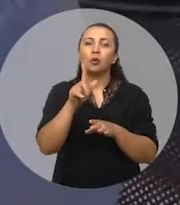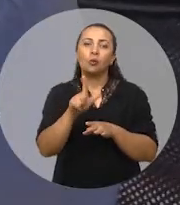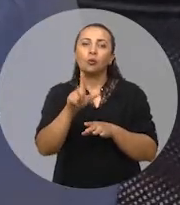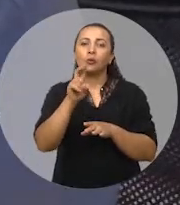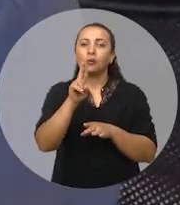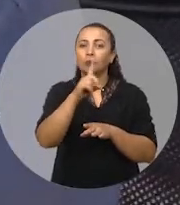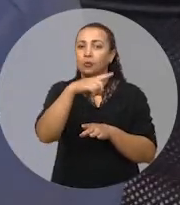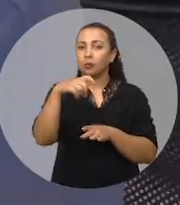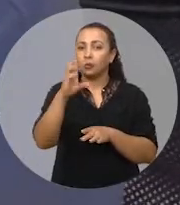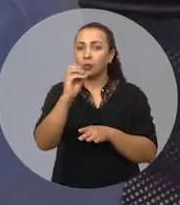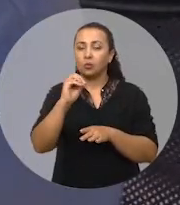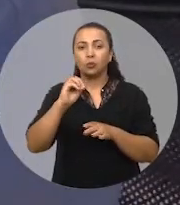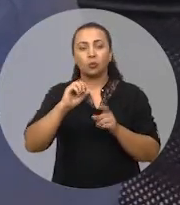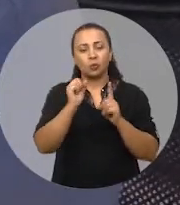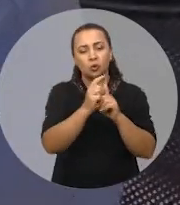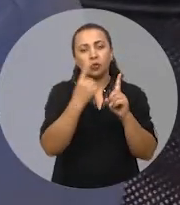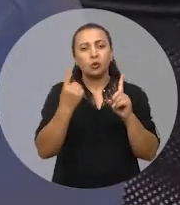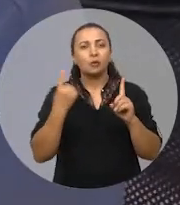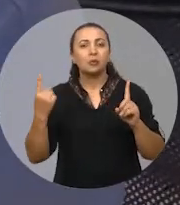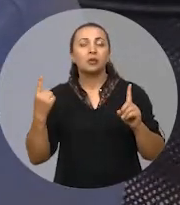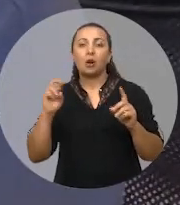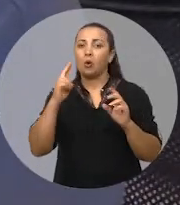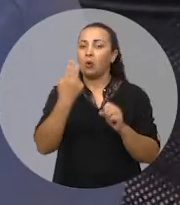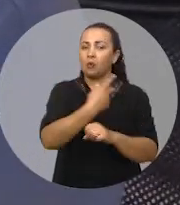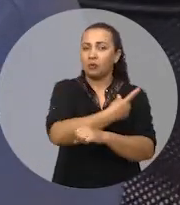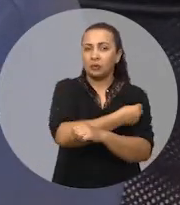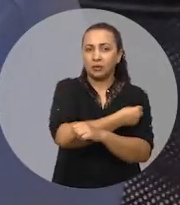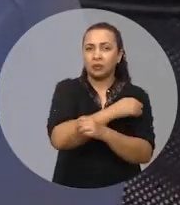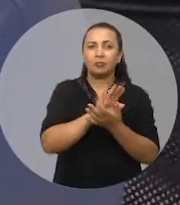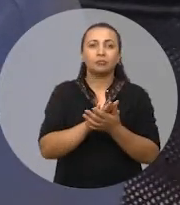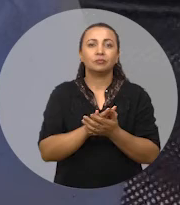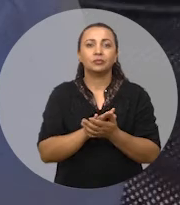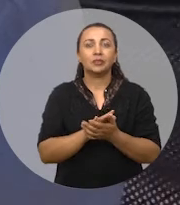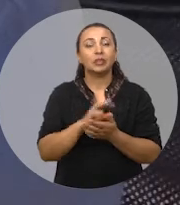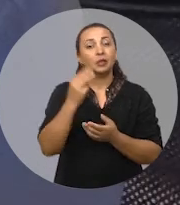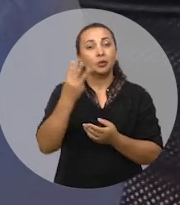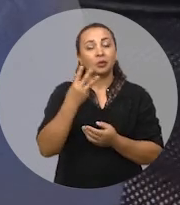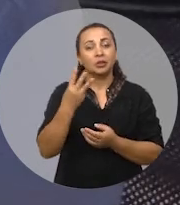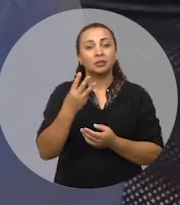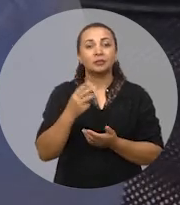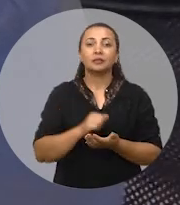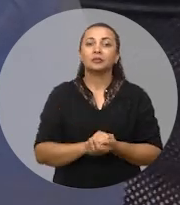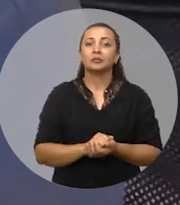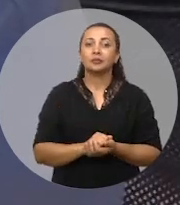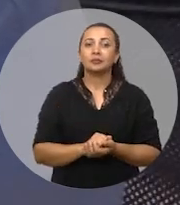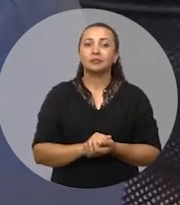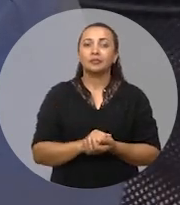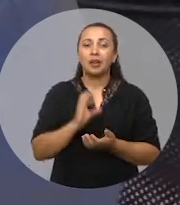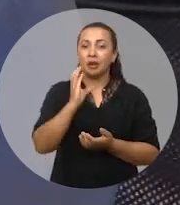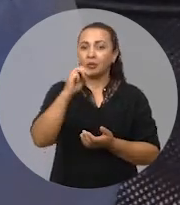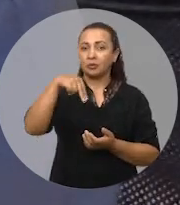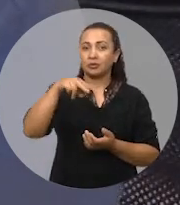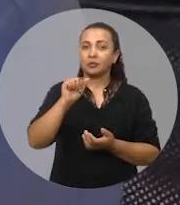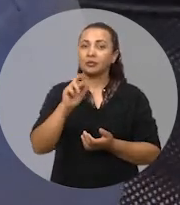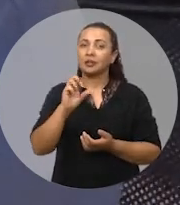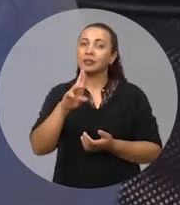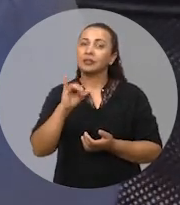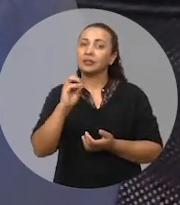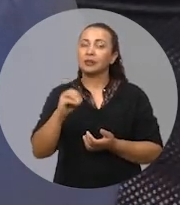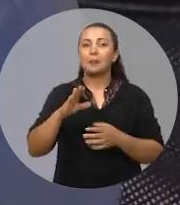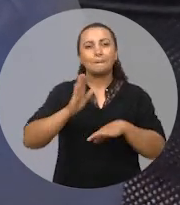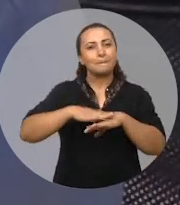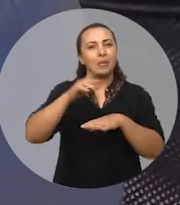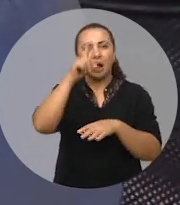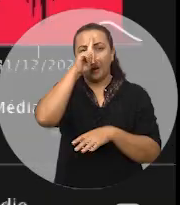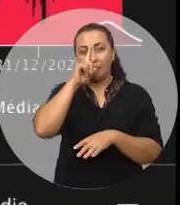de isolamento social ou de vacinação. E o terceiro cenário é um cenário